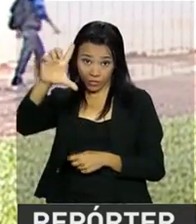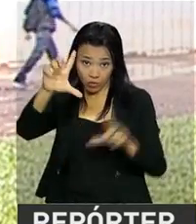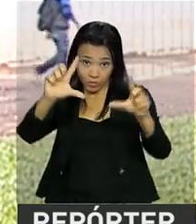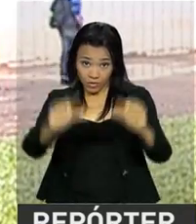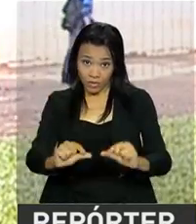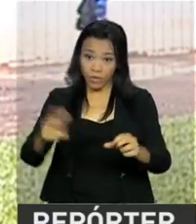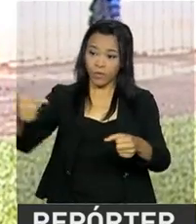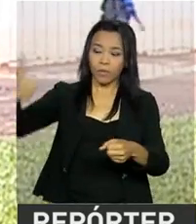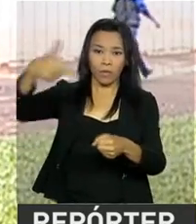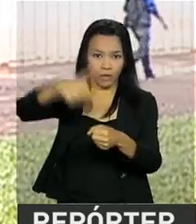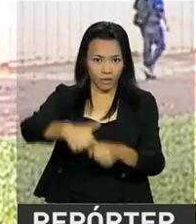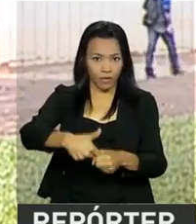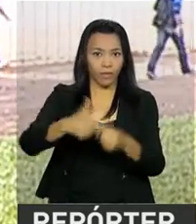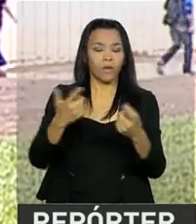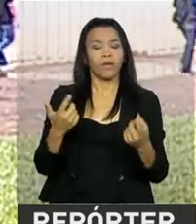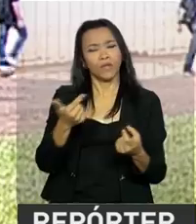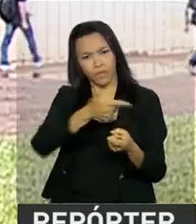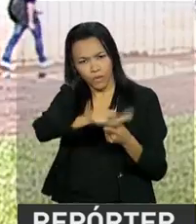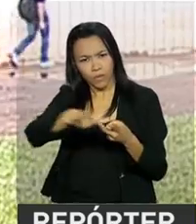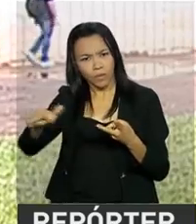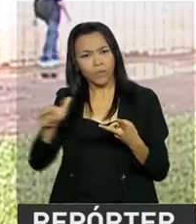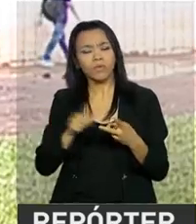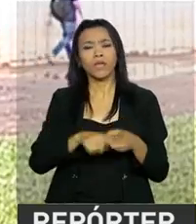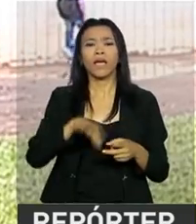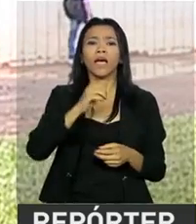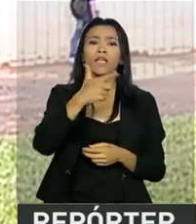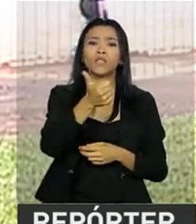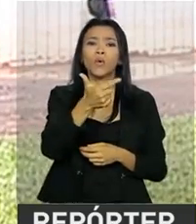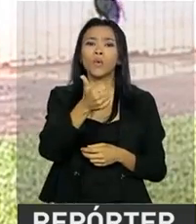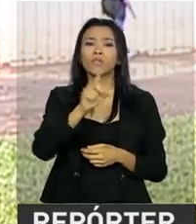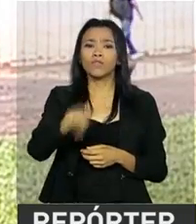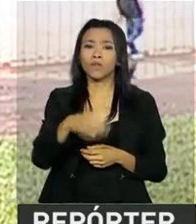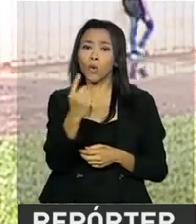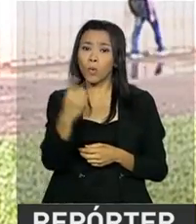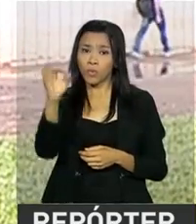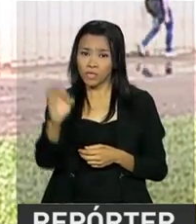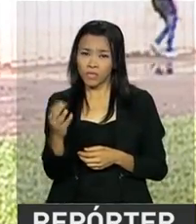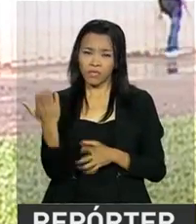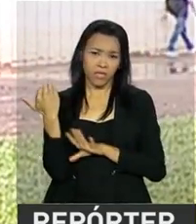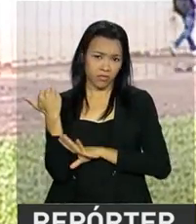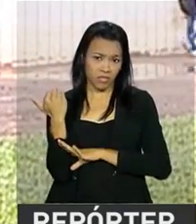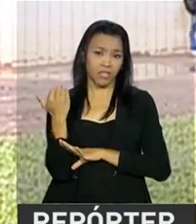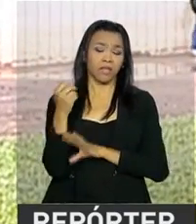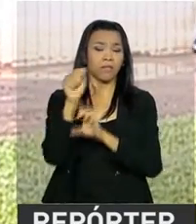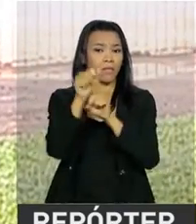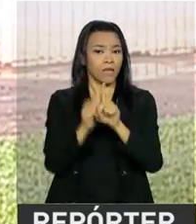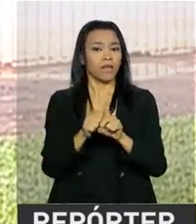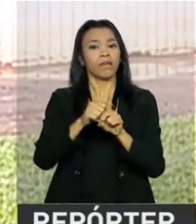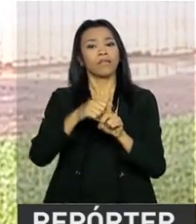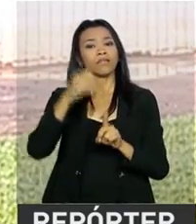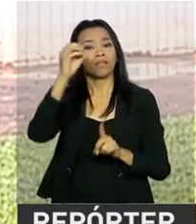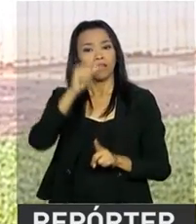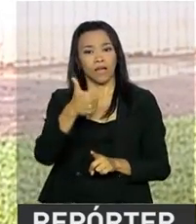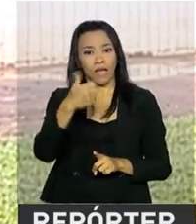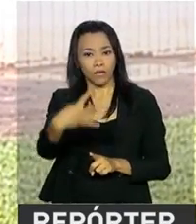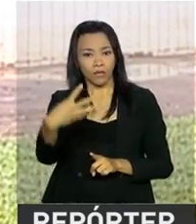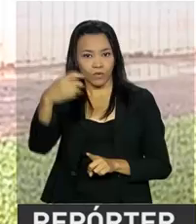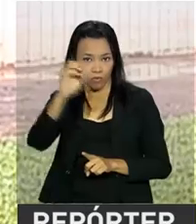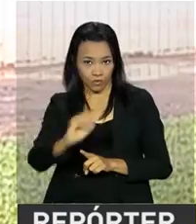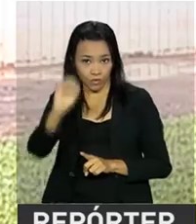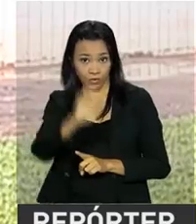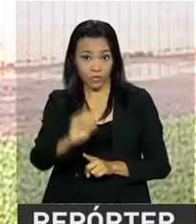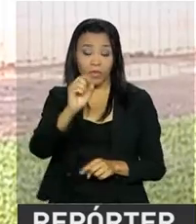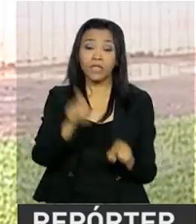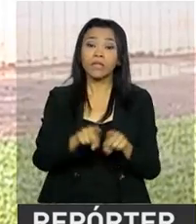petróleo e derivados, que já chega a 12,1% desde o dia 14 de outubro, e a redução da participação